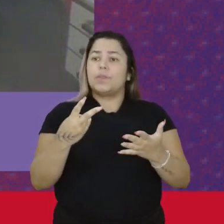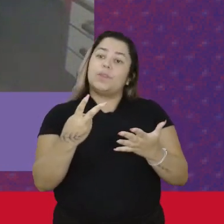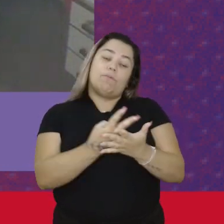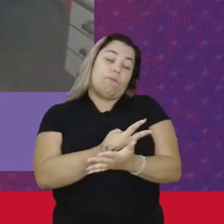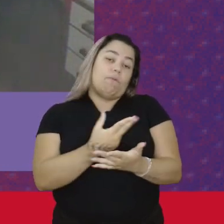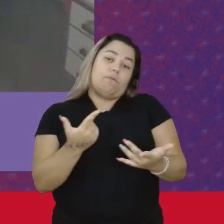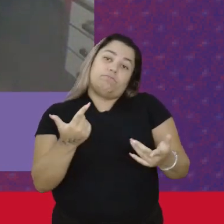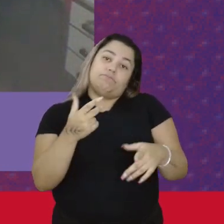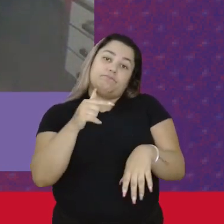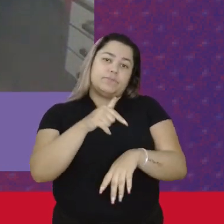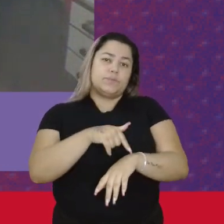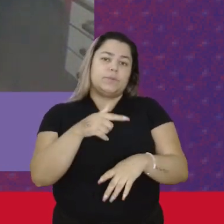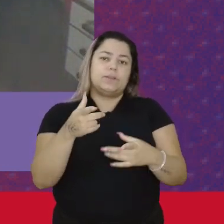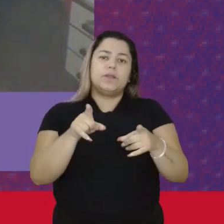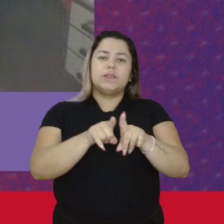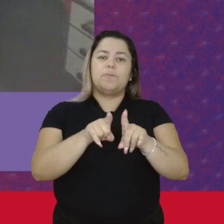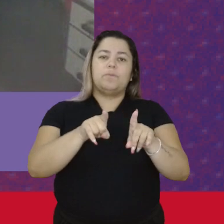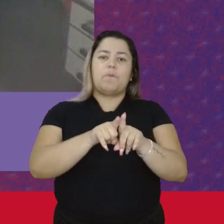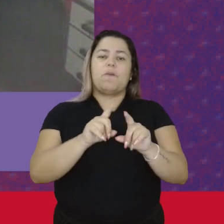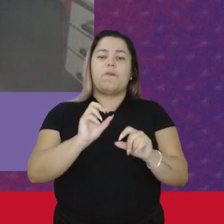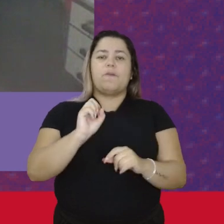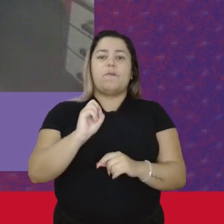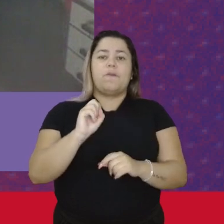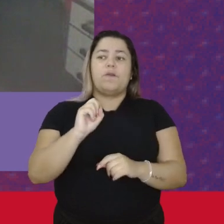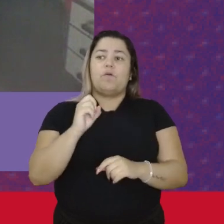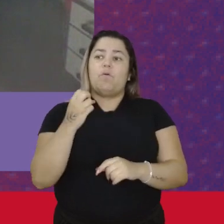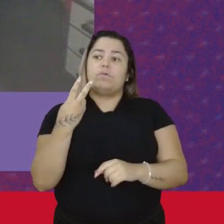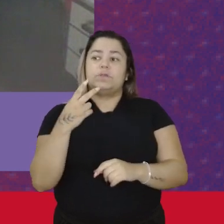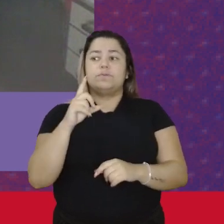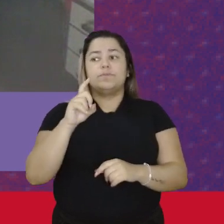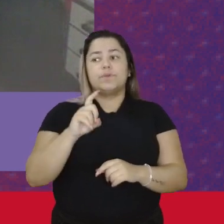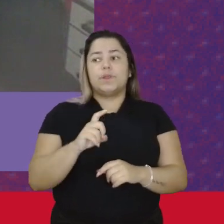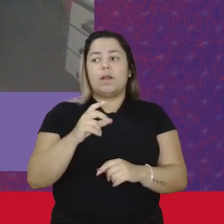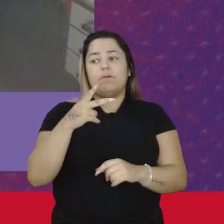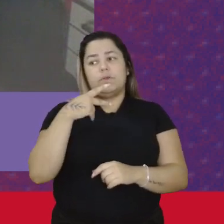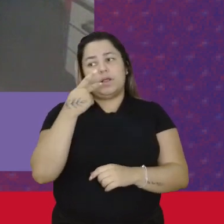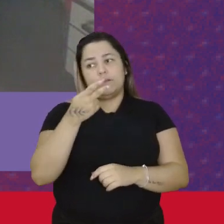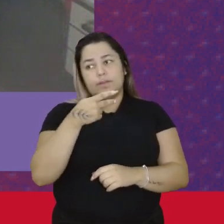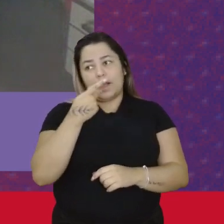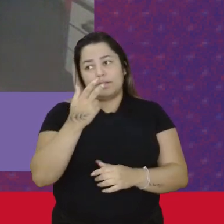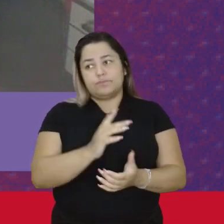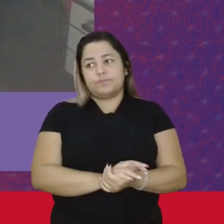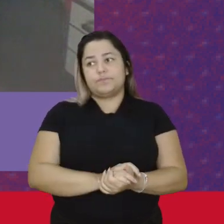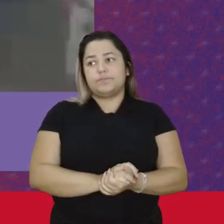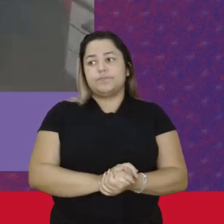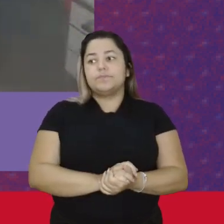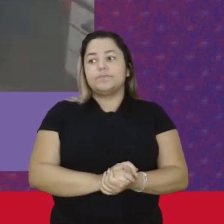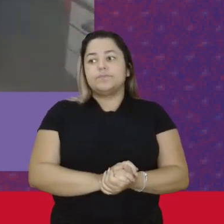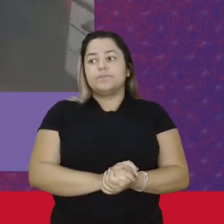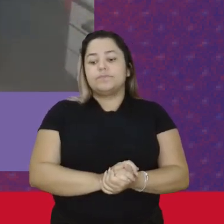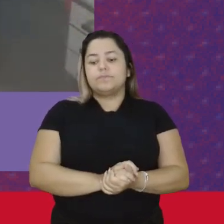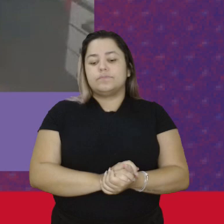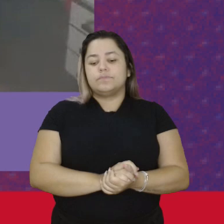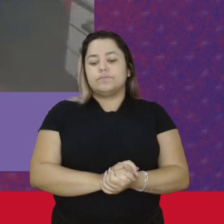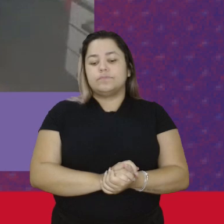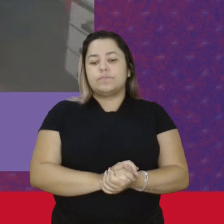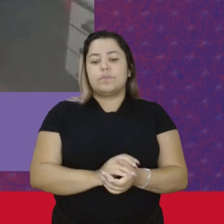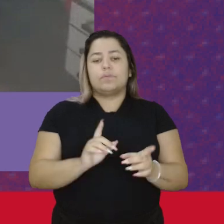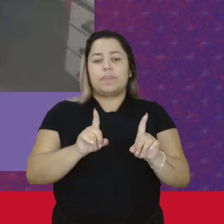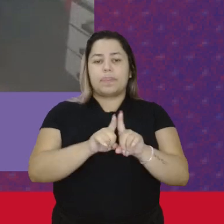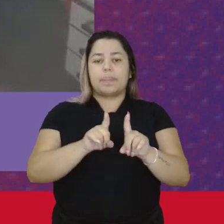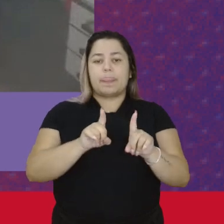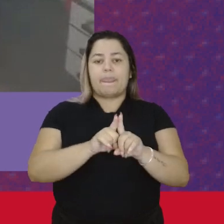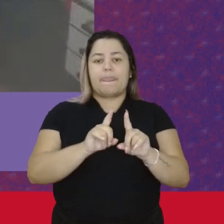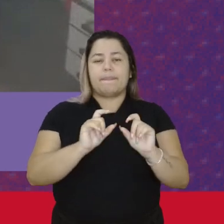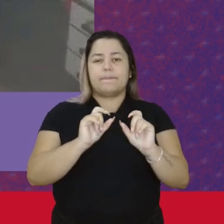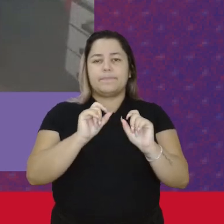momento, né? Embora sejam pouco mencionadas, eu acho. né? Então, eu concordo com a Vera